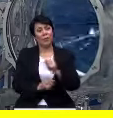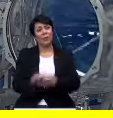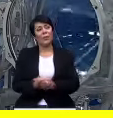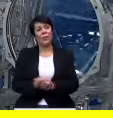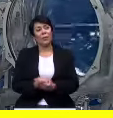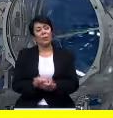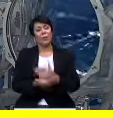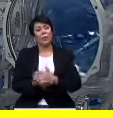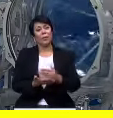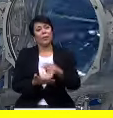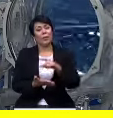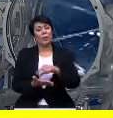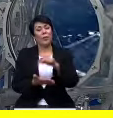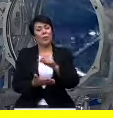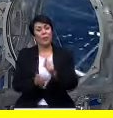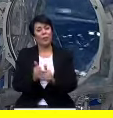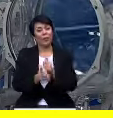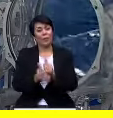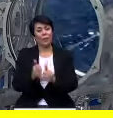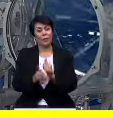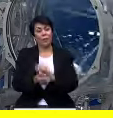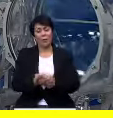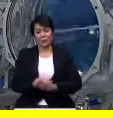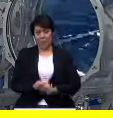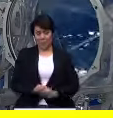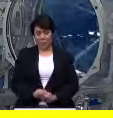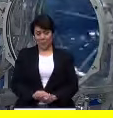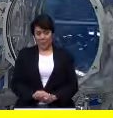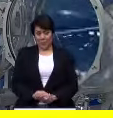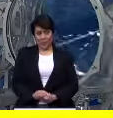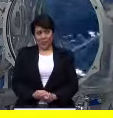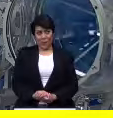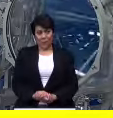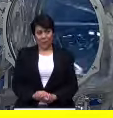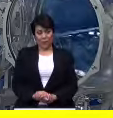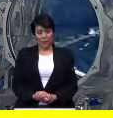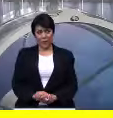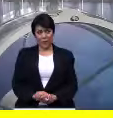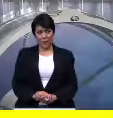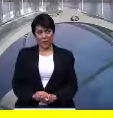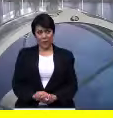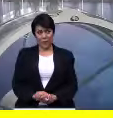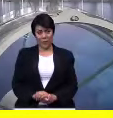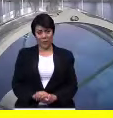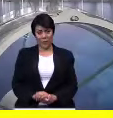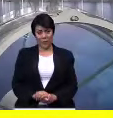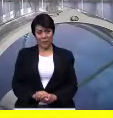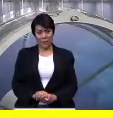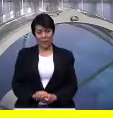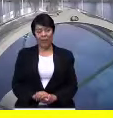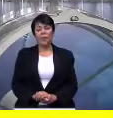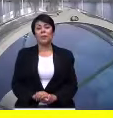Vamos começar o sorteio da Time Mania, concurso 1504, bolas posicionadas.